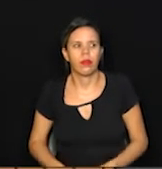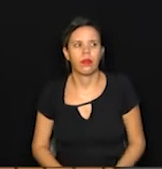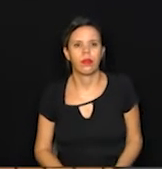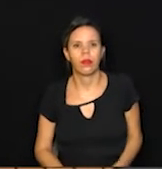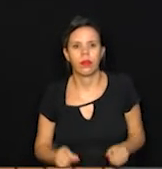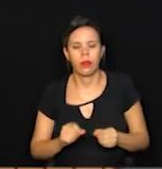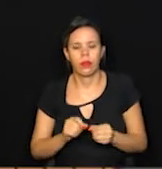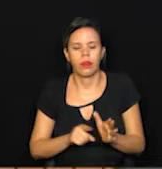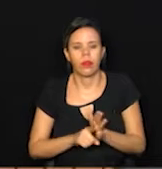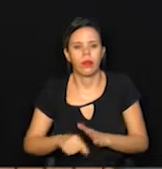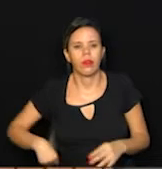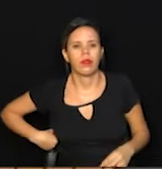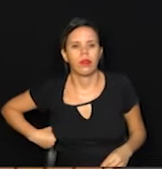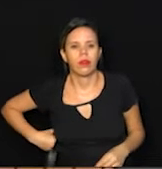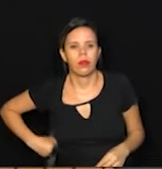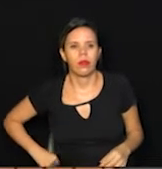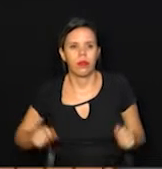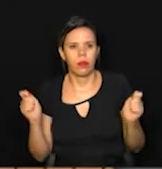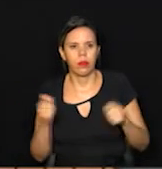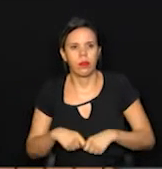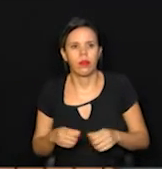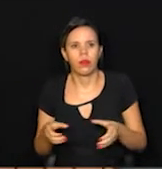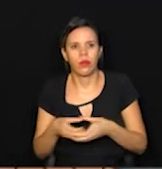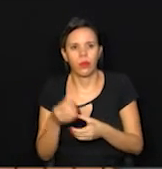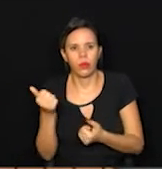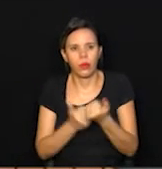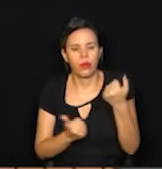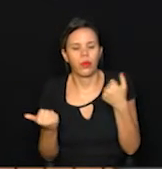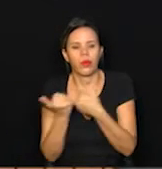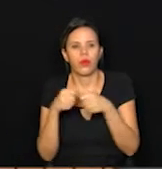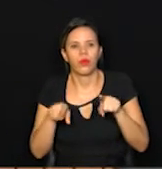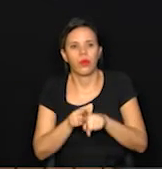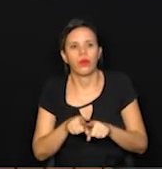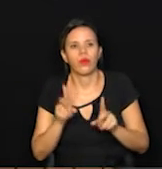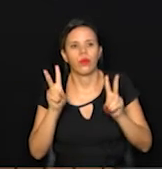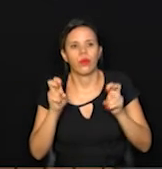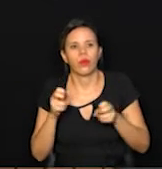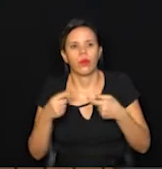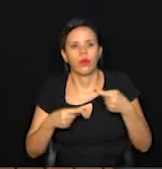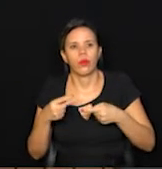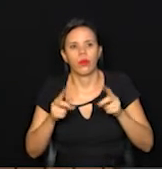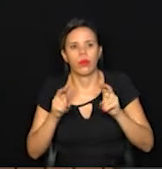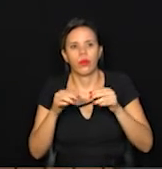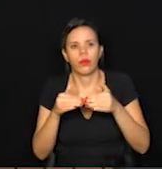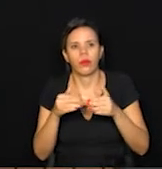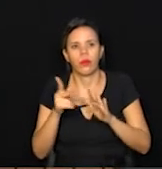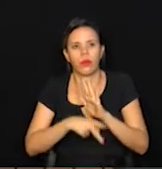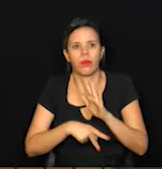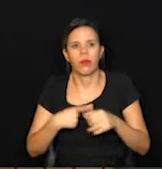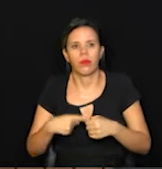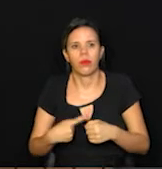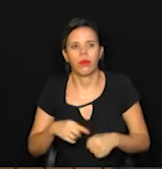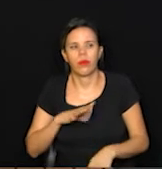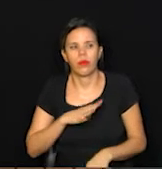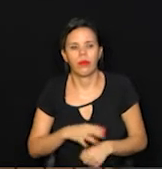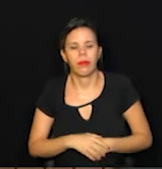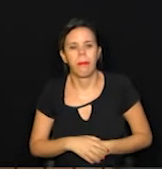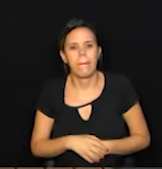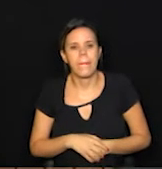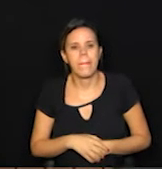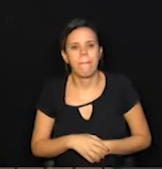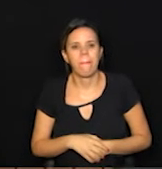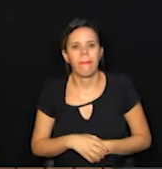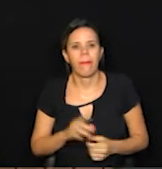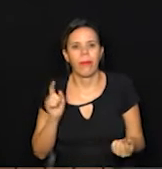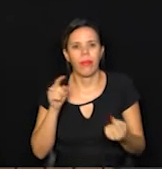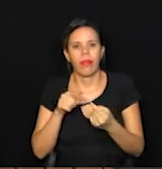fazer um estudo para ver se é possível criar uma subcomissão para esse debate específico do Plano Municipal, como